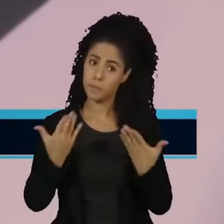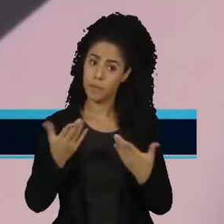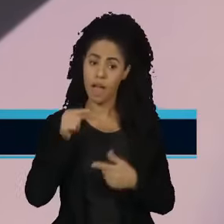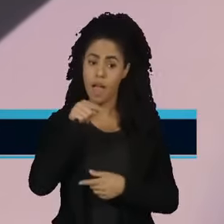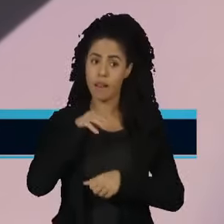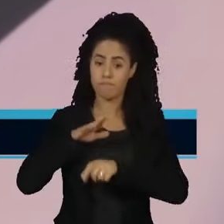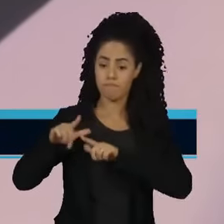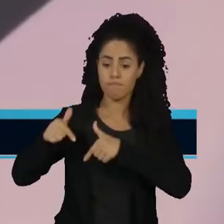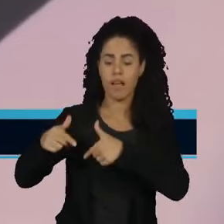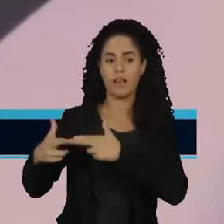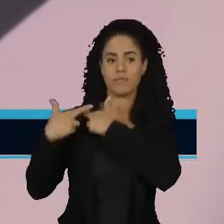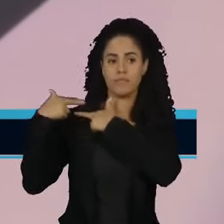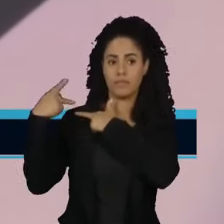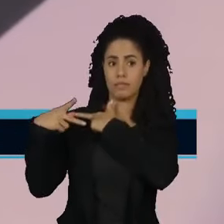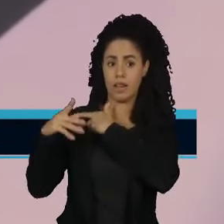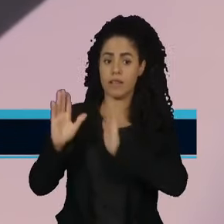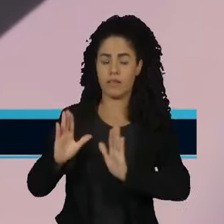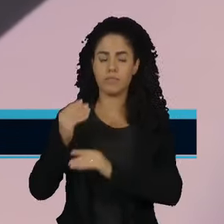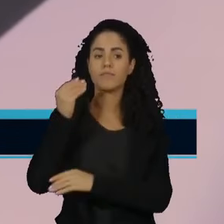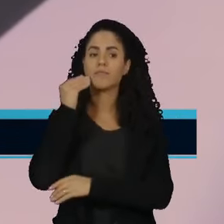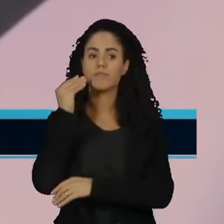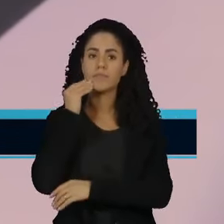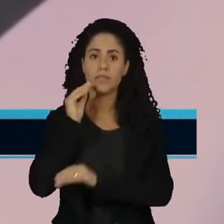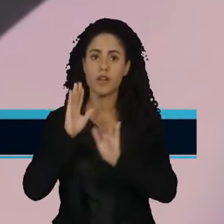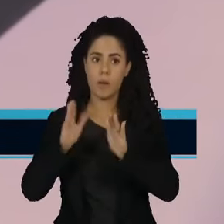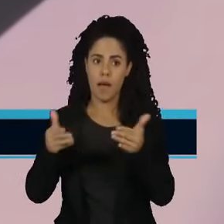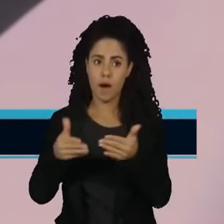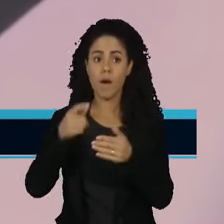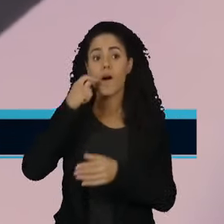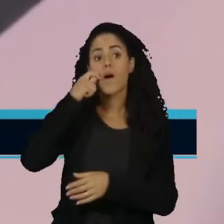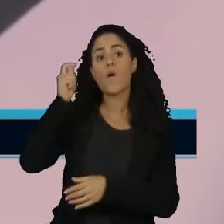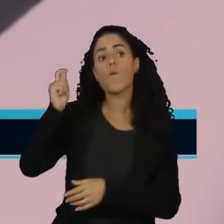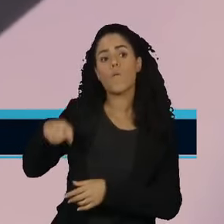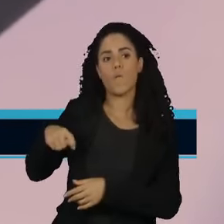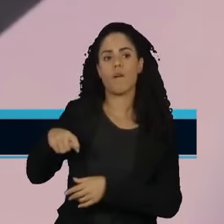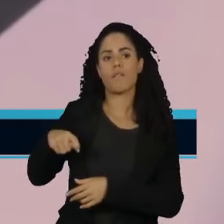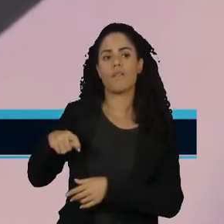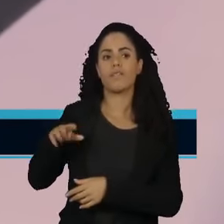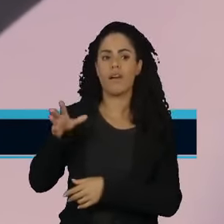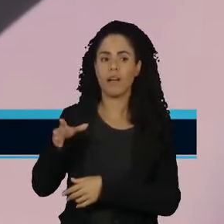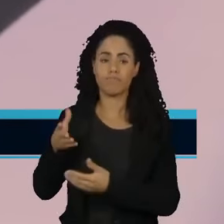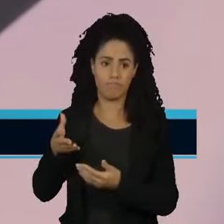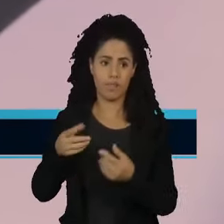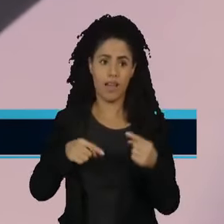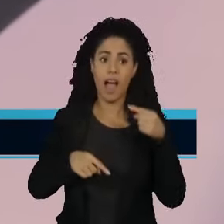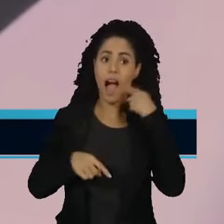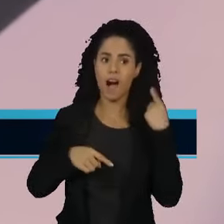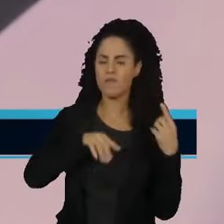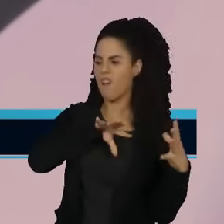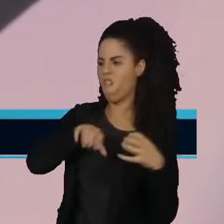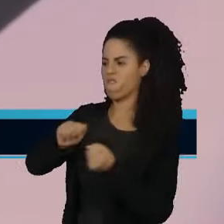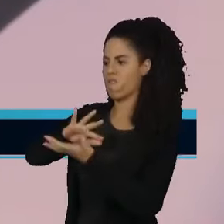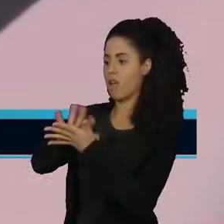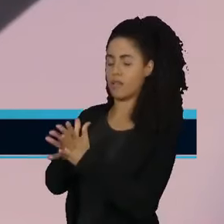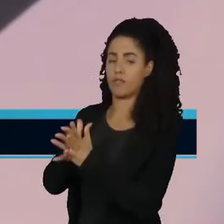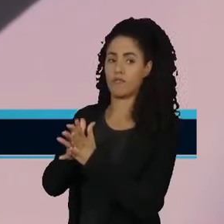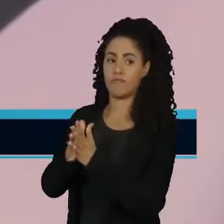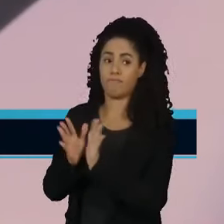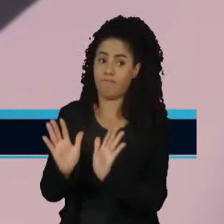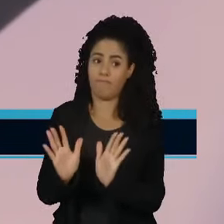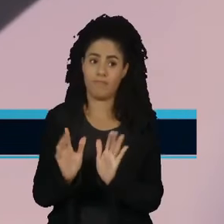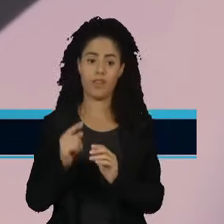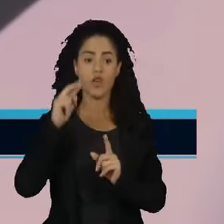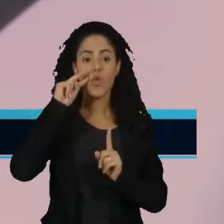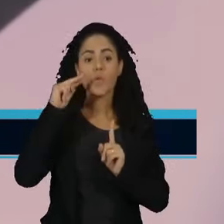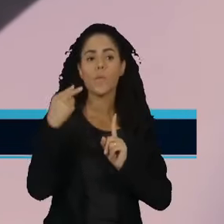o papel dele né assim e a a Ucrânia foi o país agredido pela Rússia né Eh eu acho que do ponto